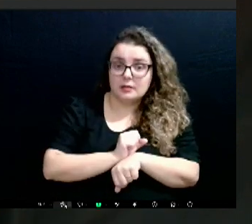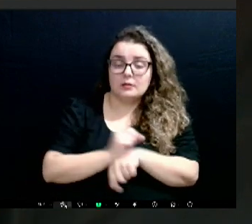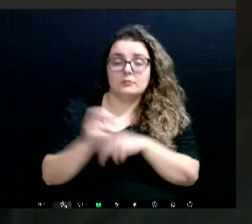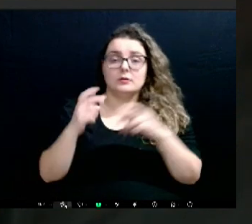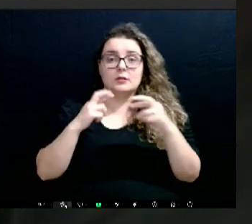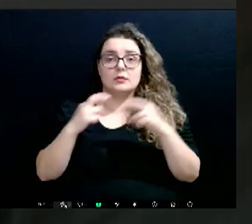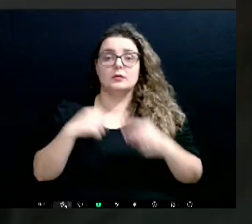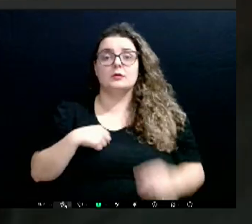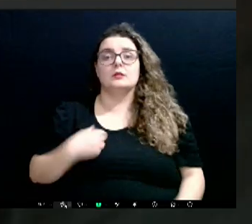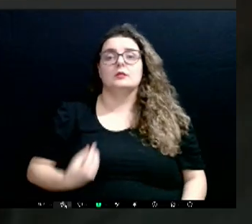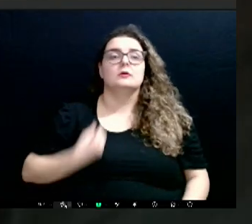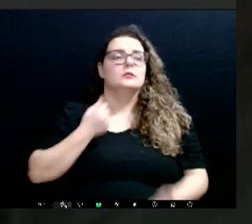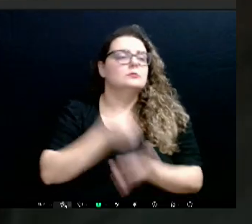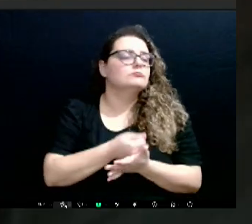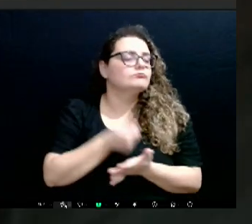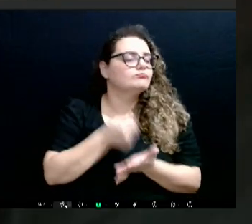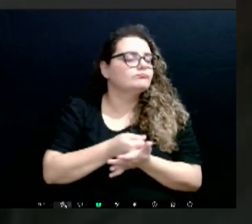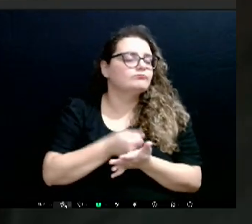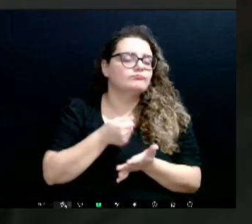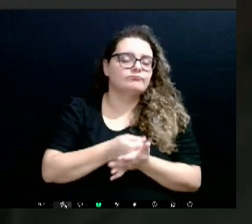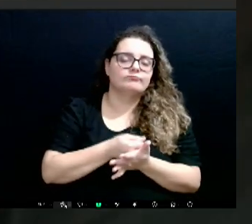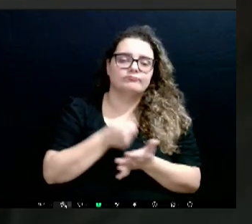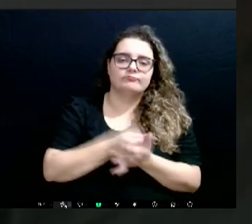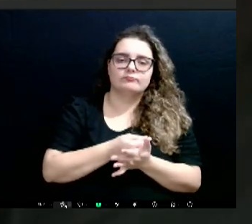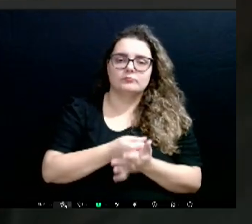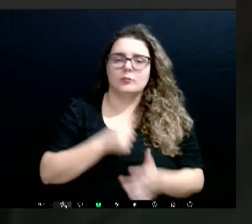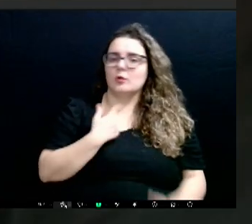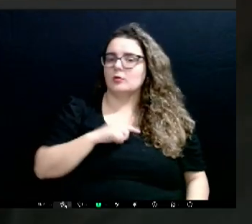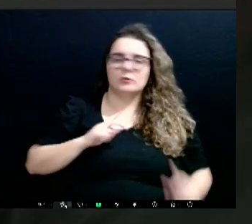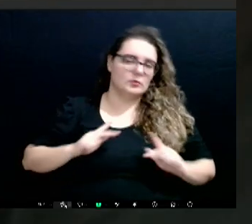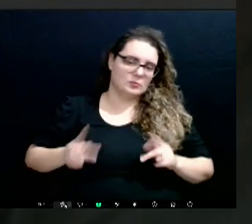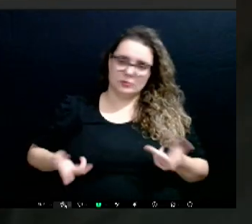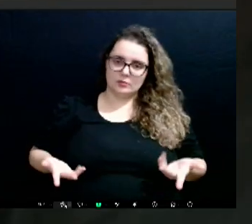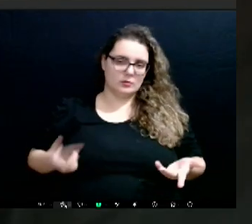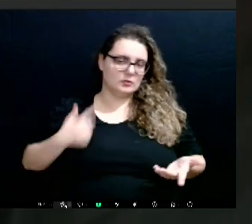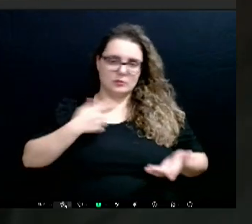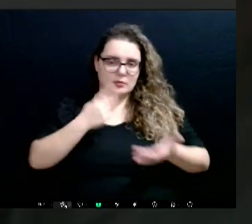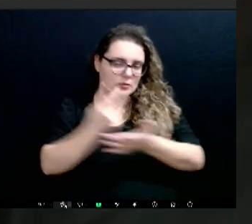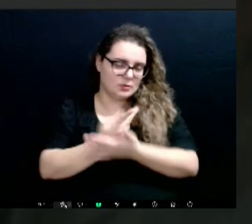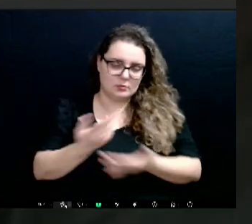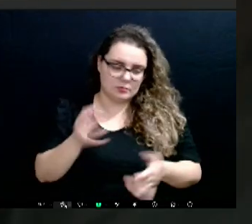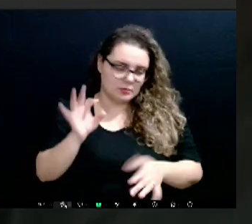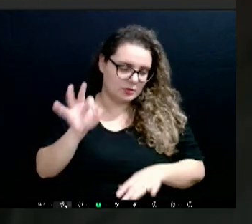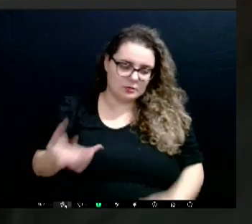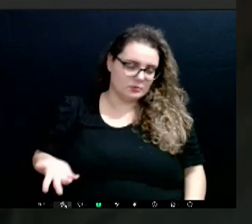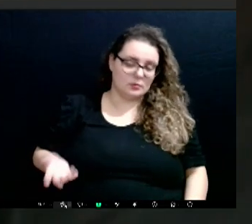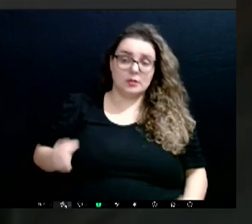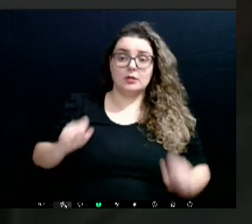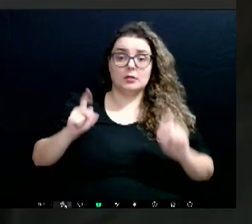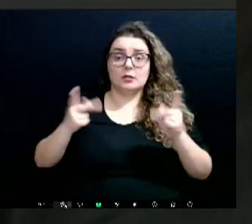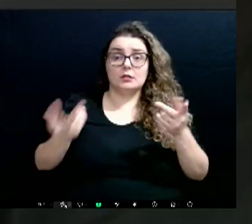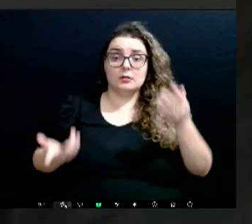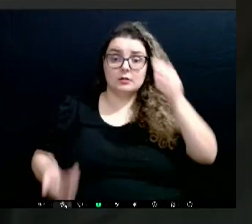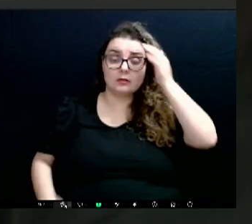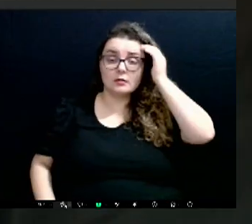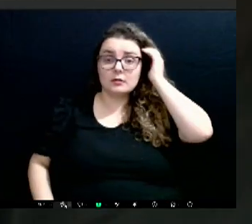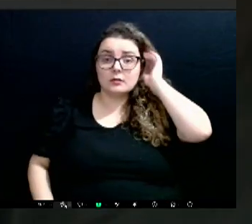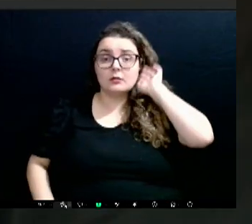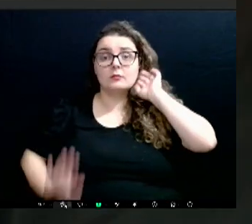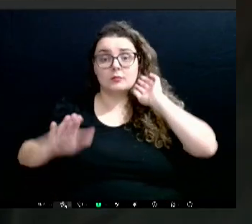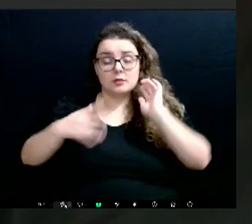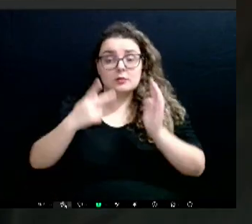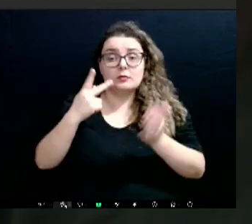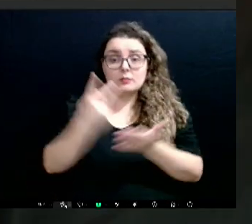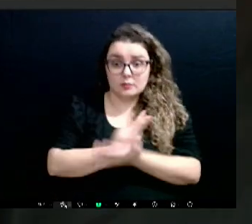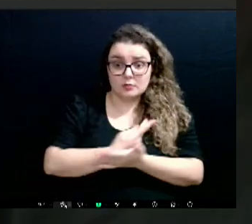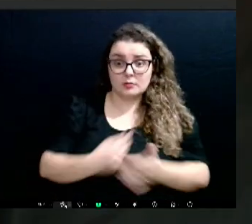cobrando, gente, de verdade, nós somos seres humanos, né? A gente erra, a gente acerta e tá tudo bem. E só que quando a gente erra, a gente precisa